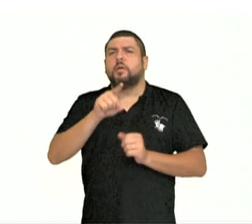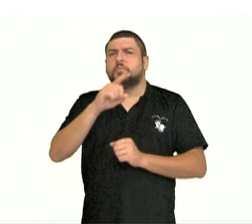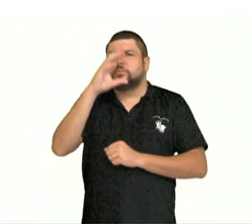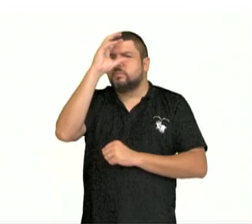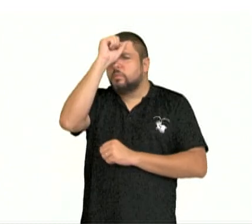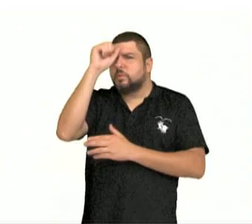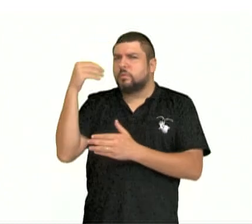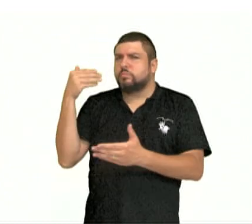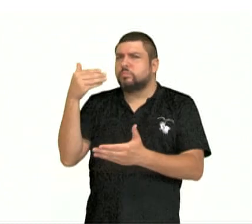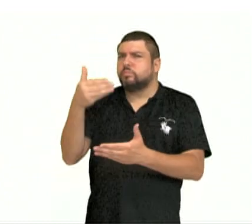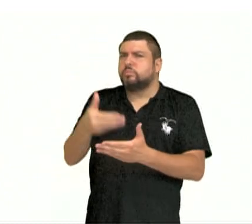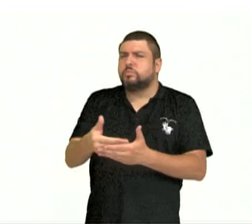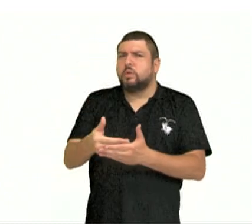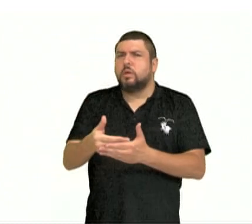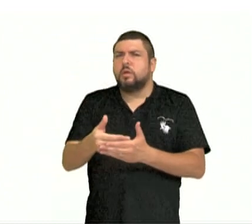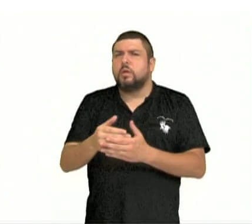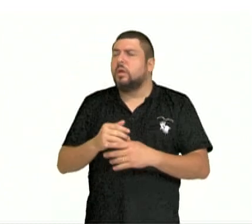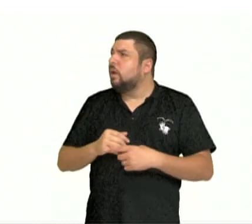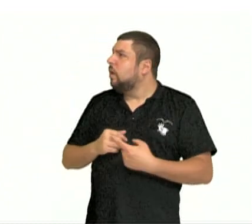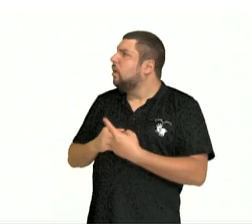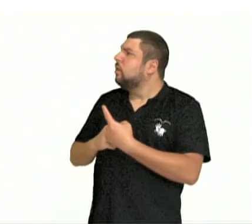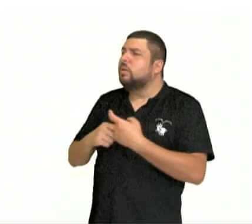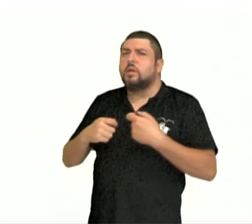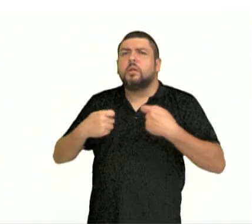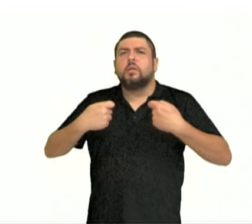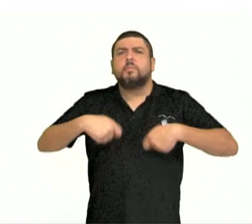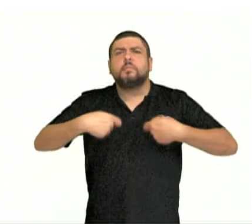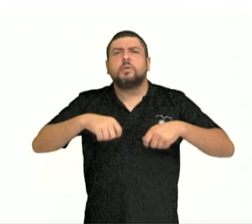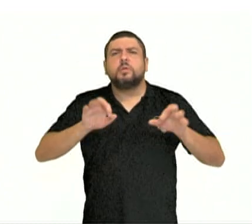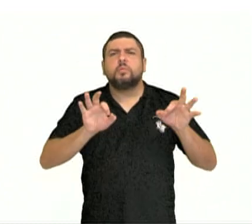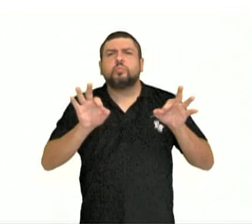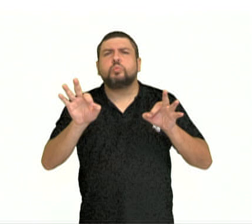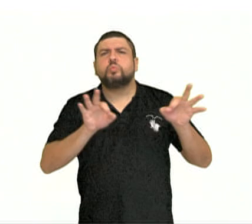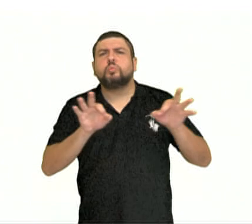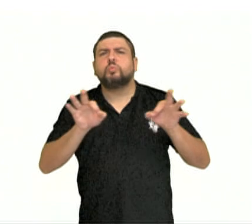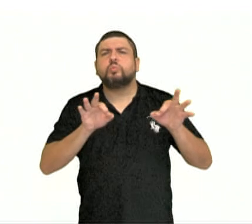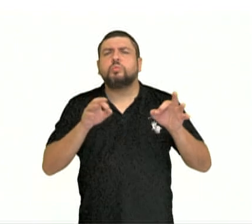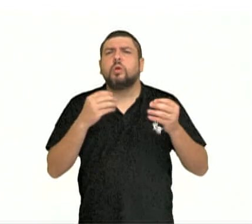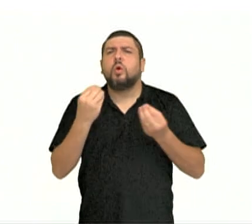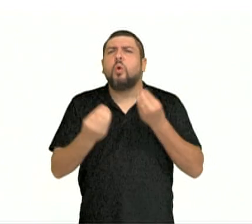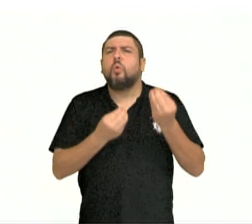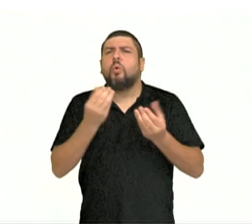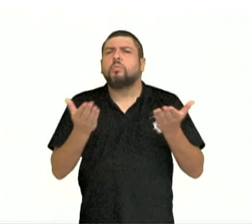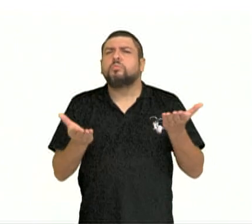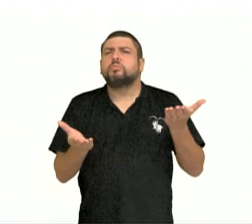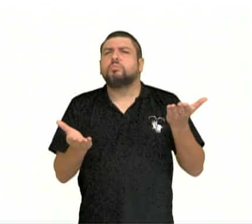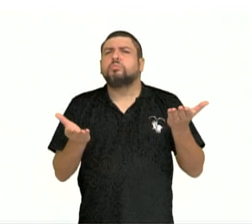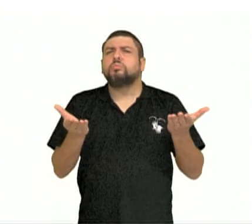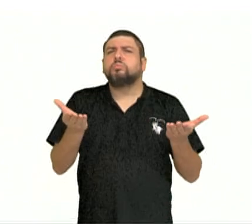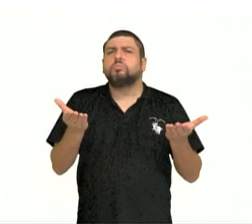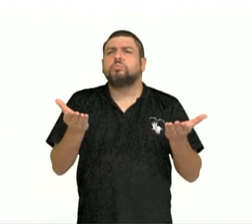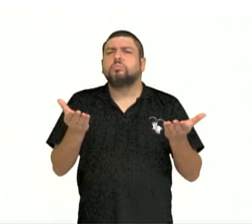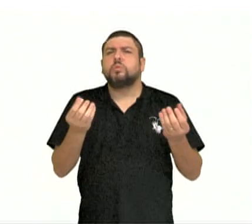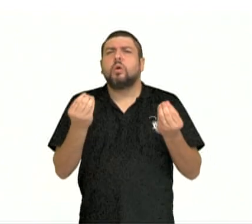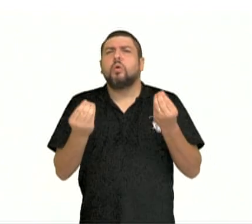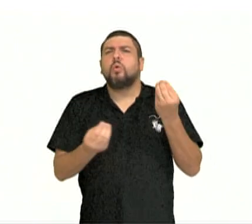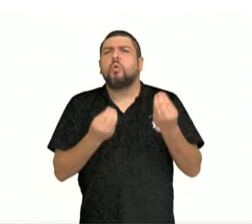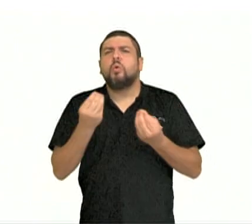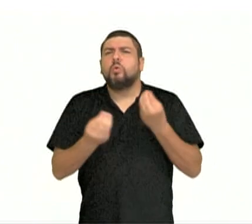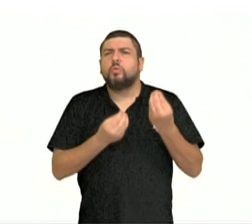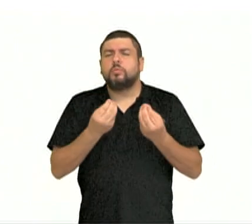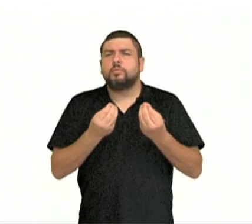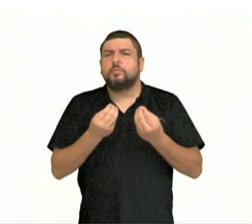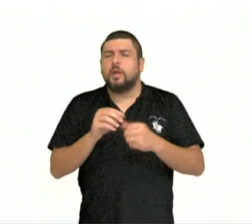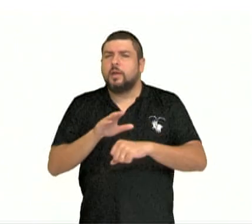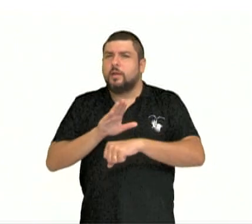balanceamento, o que tem que ser feito para que ela fique no mesmo nível? Observe bem, eu vou